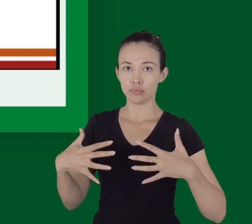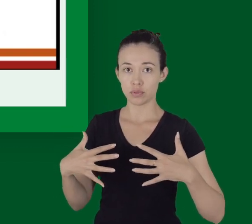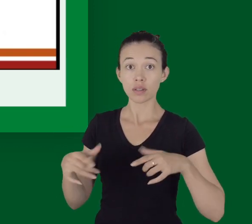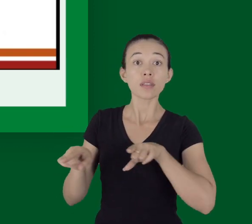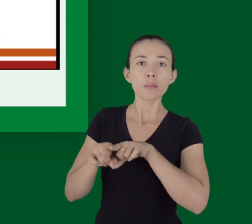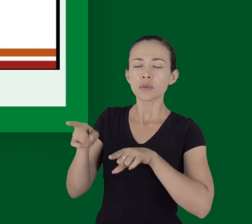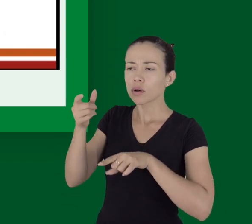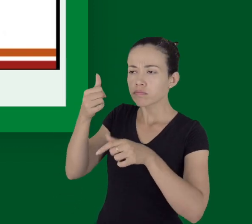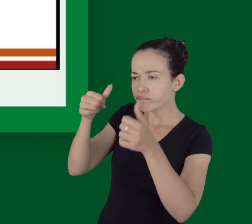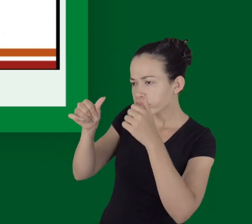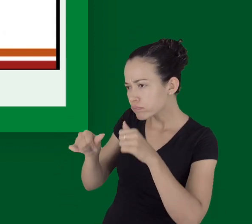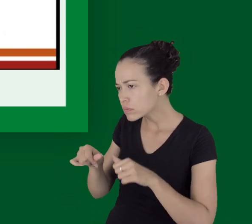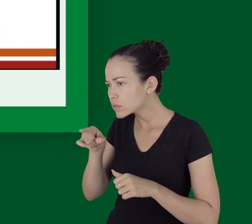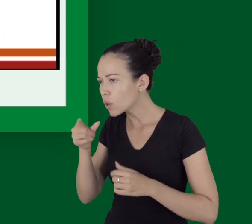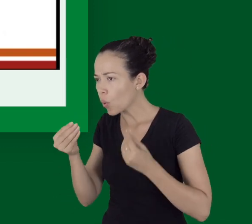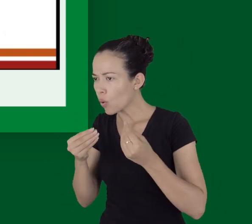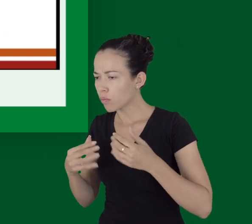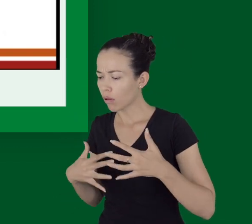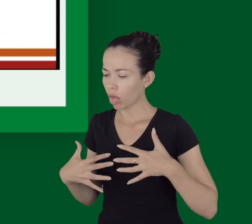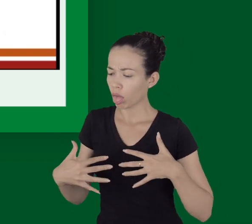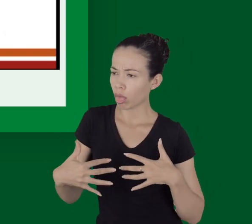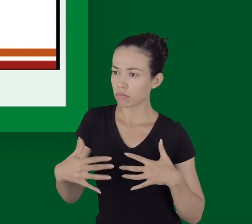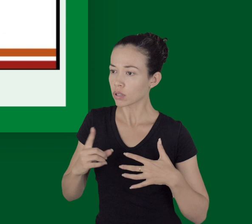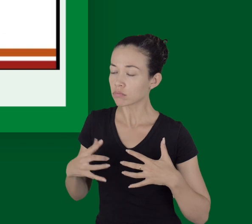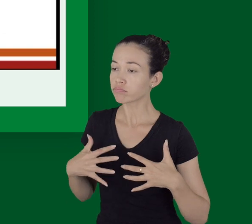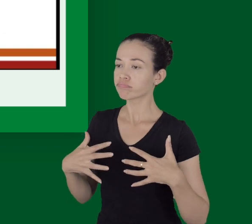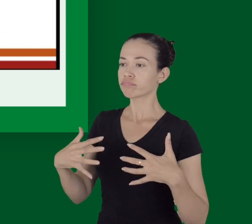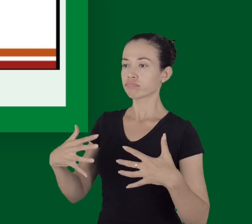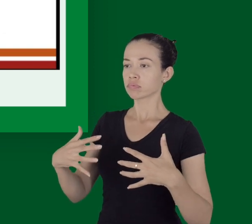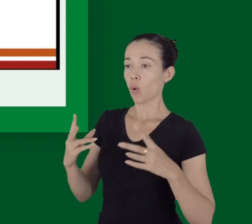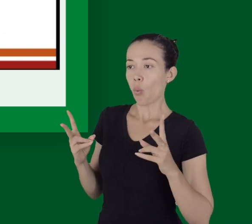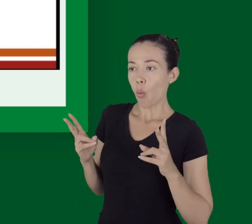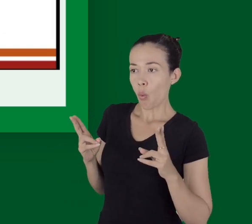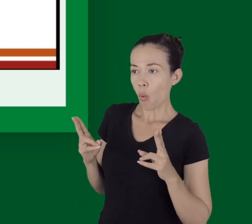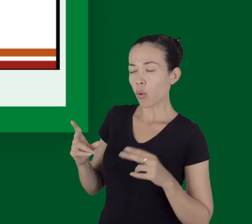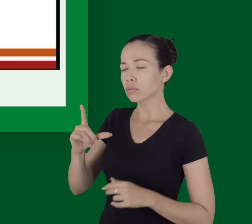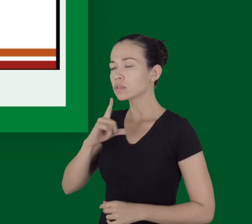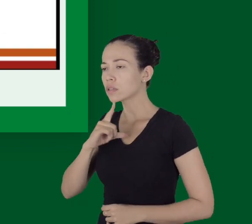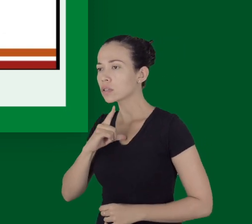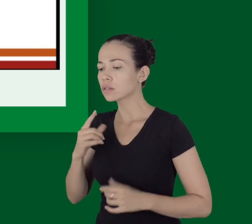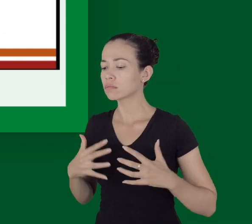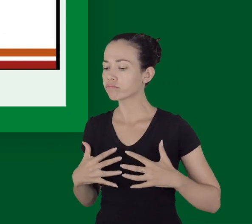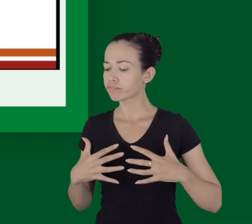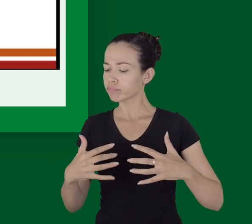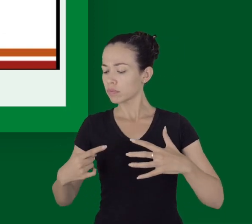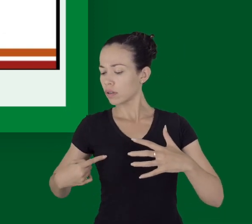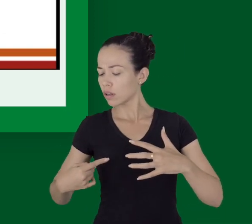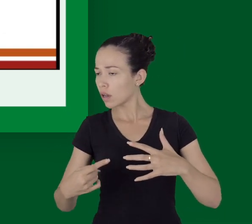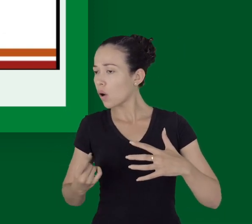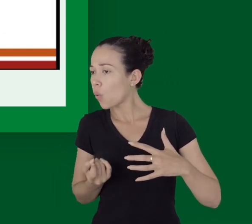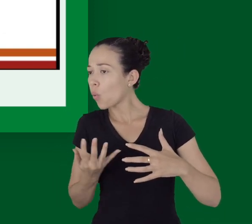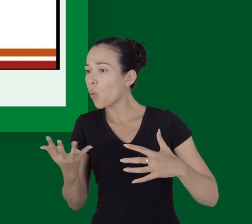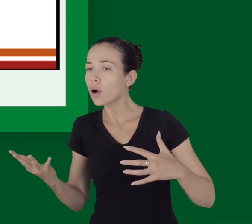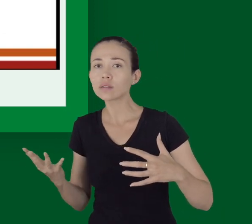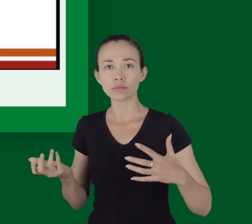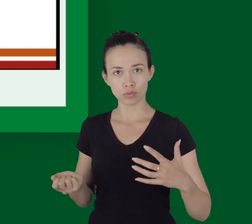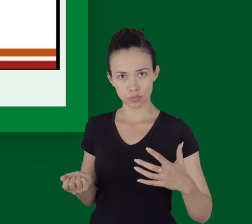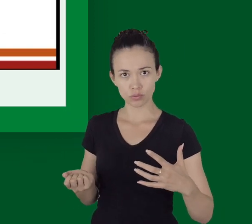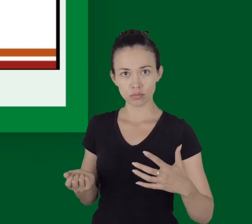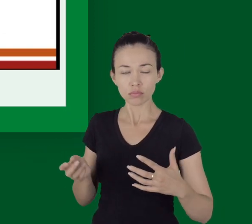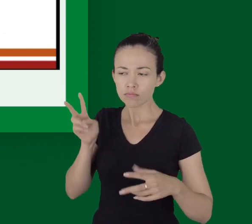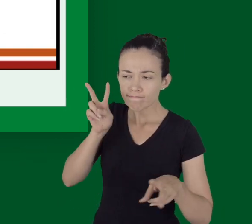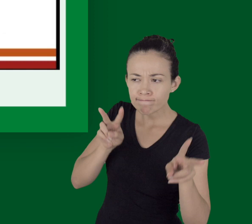avaliação. Simetria, profundidade, expansibilidade, tudo isso, processo avaliatório precisa acontecer, né? Então, a frequência